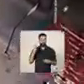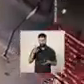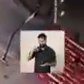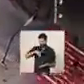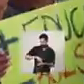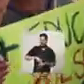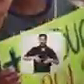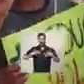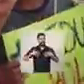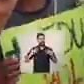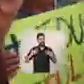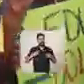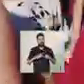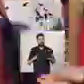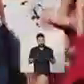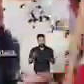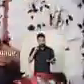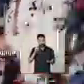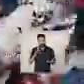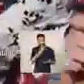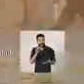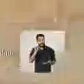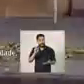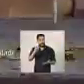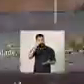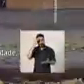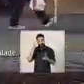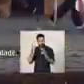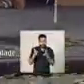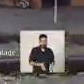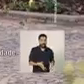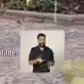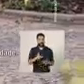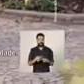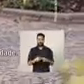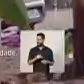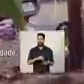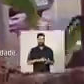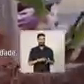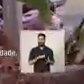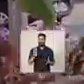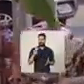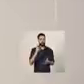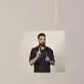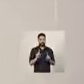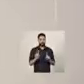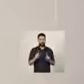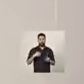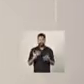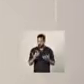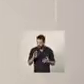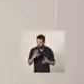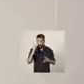mas muito importante de rebeldia e alegria mas hoje não estão vendo mais de 300 mil pessoas excluídas aquelas cidades